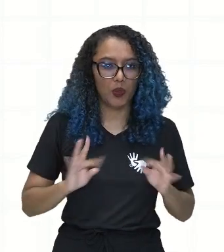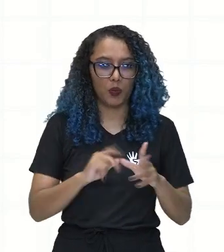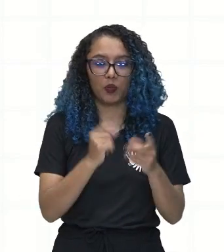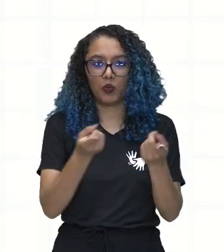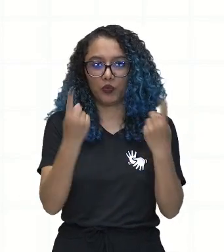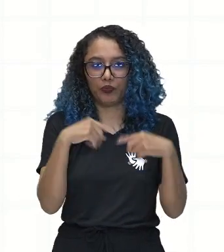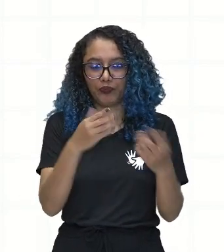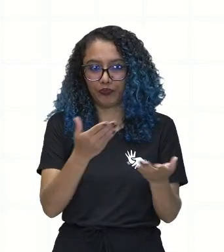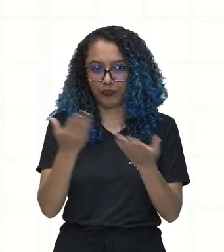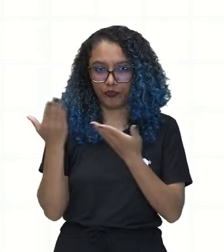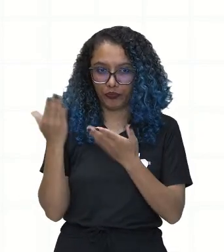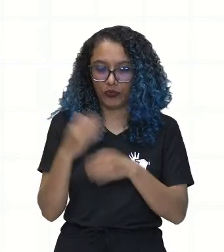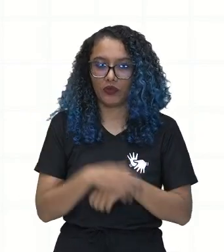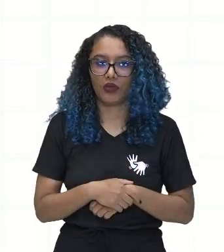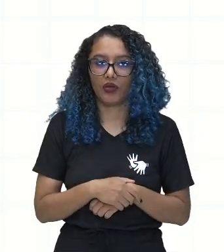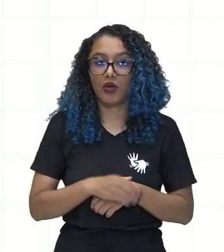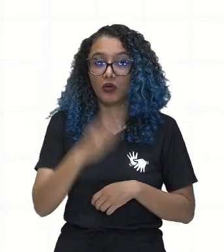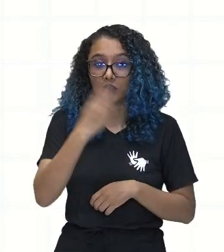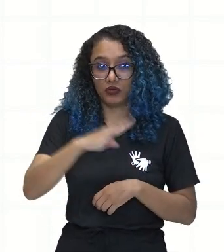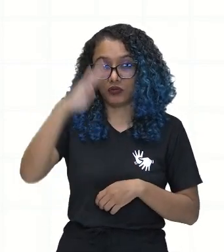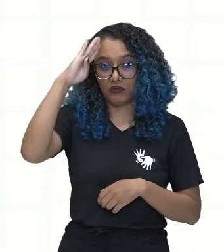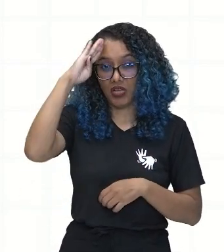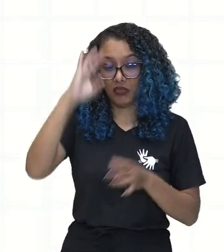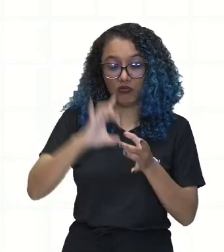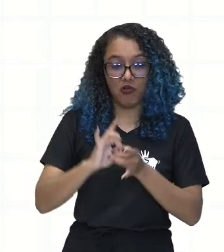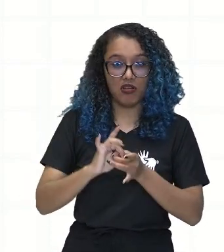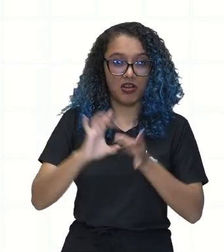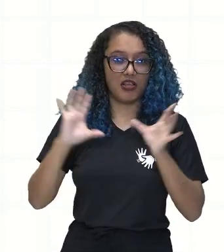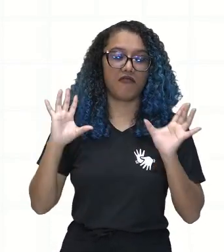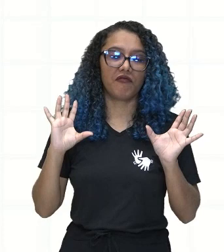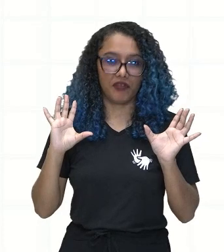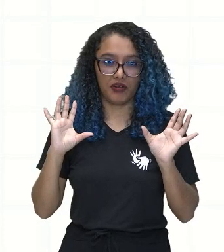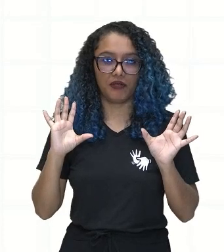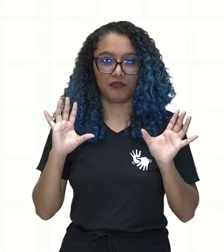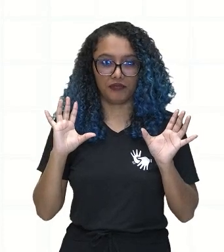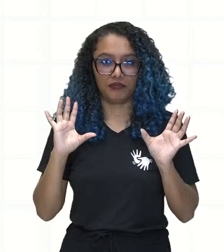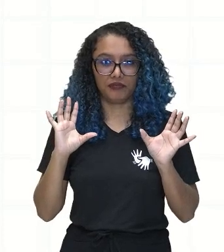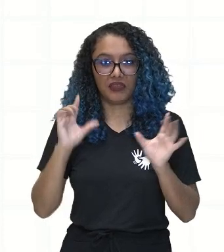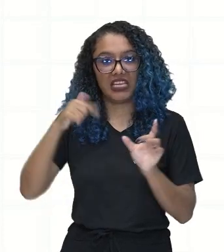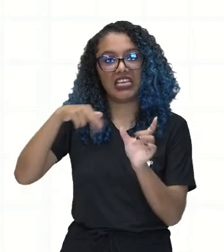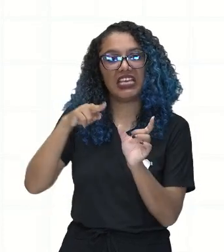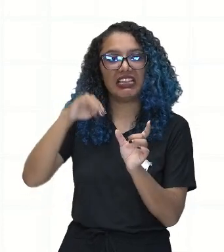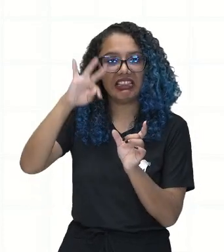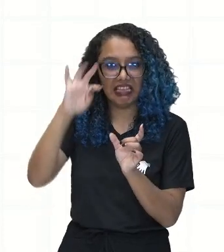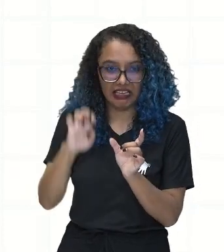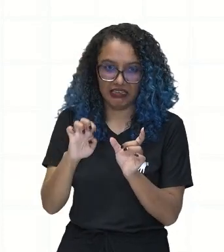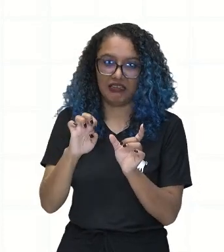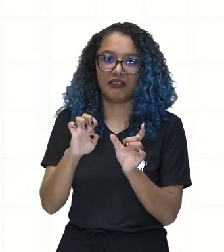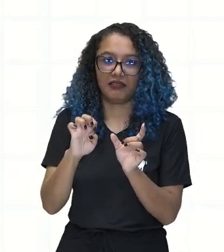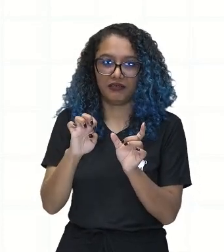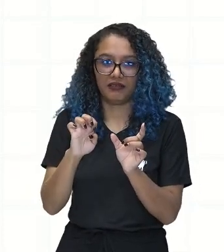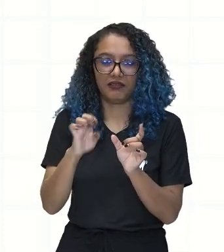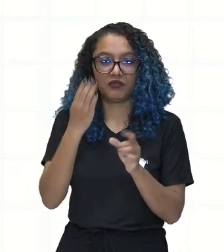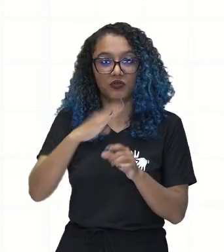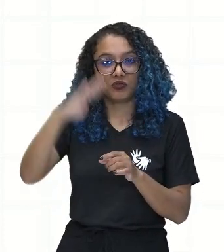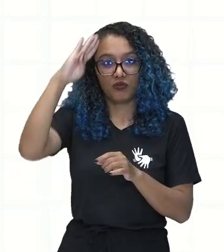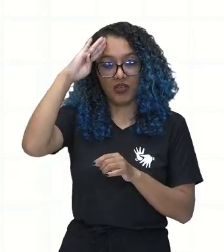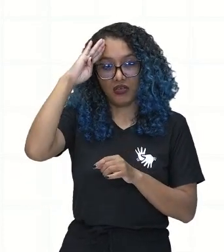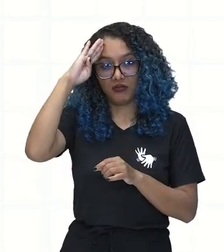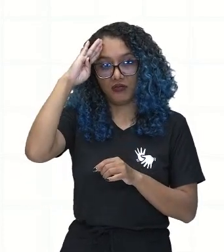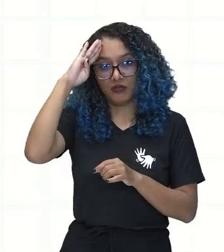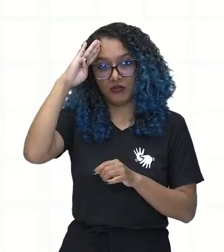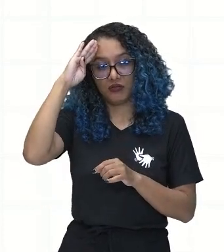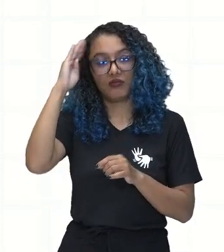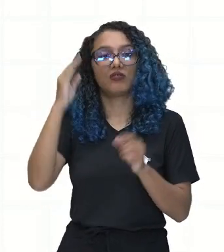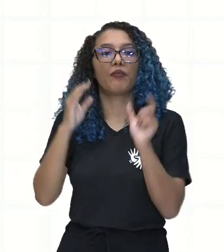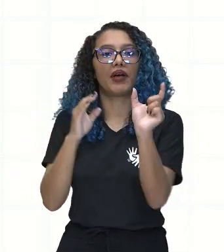soldado está kit. Olha aí. Singular, singular. O soldado está kit com